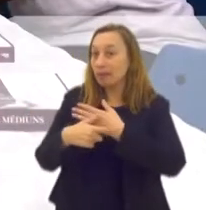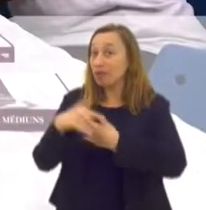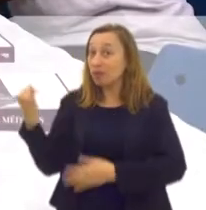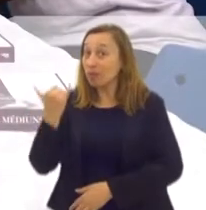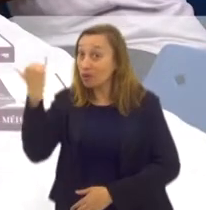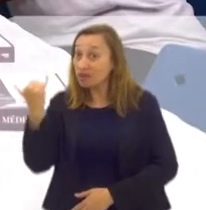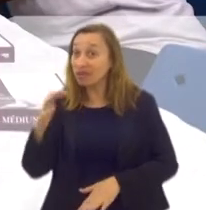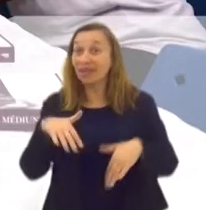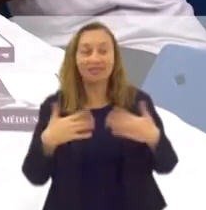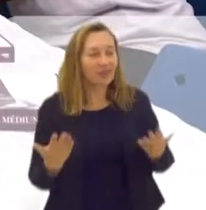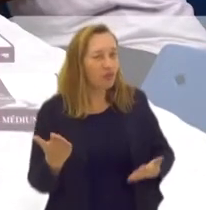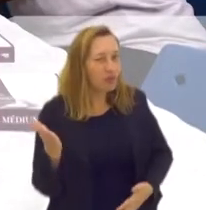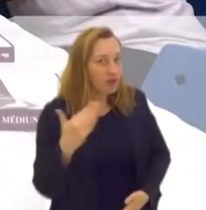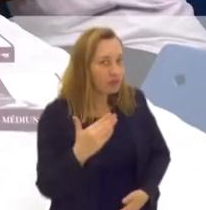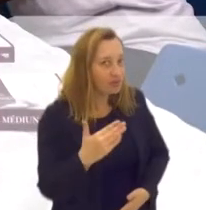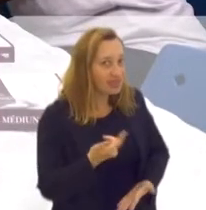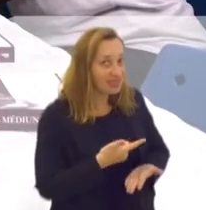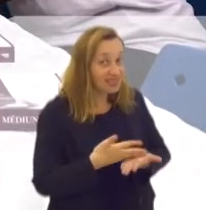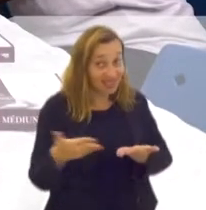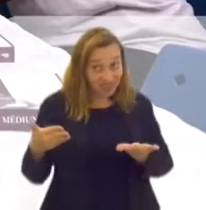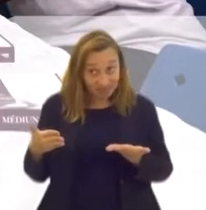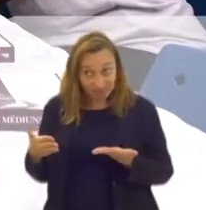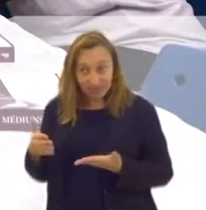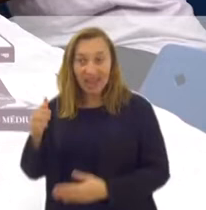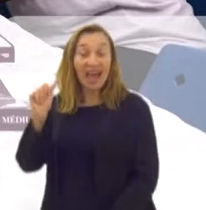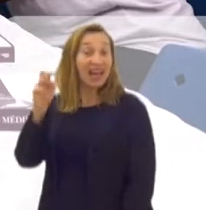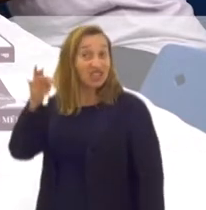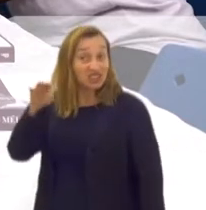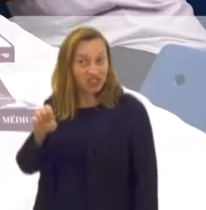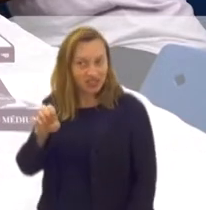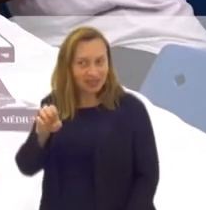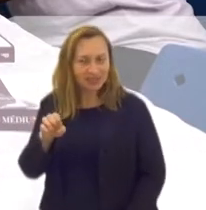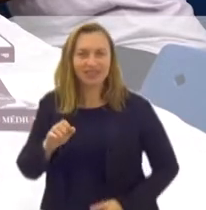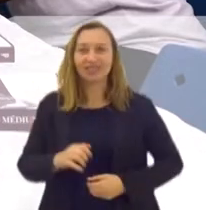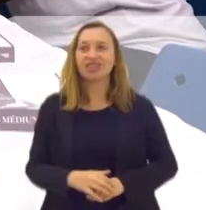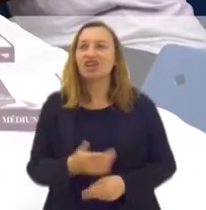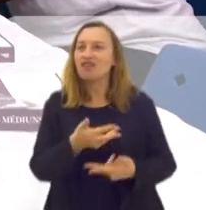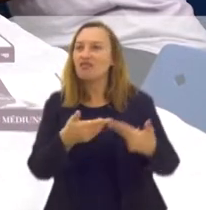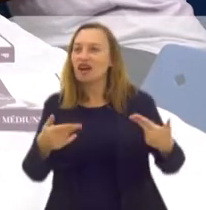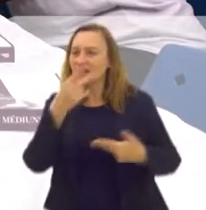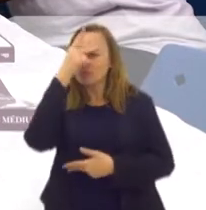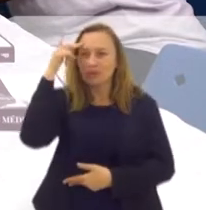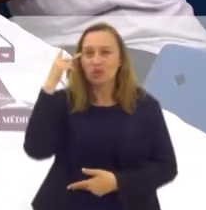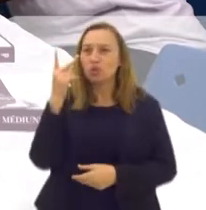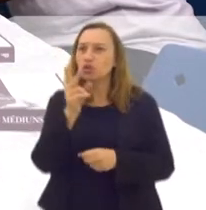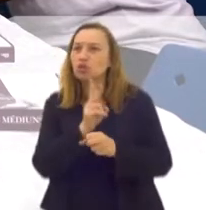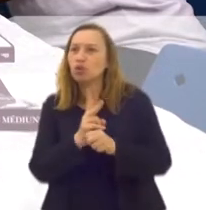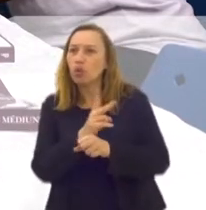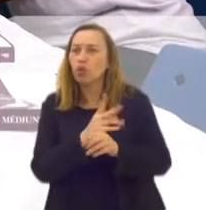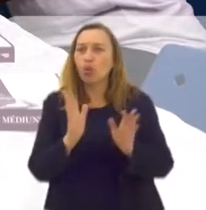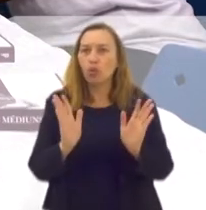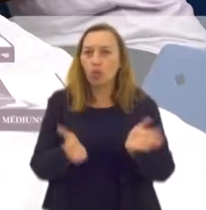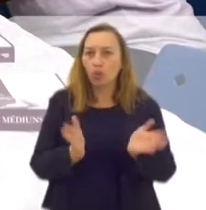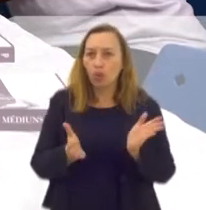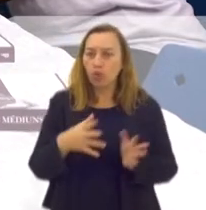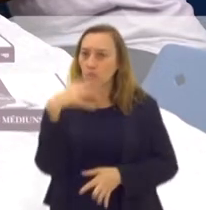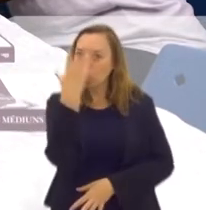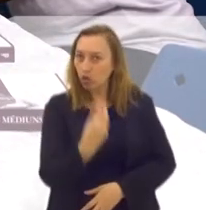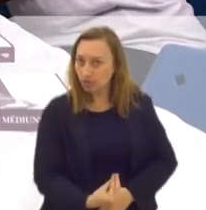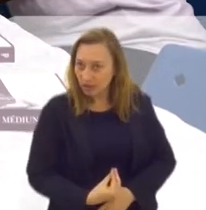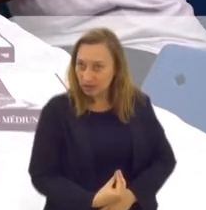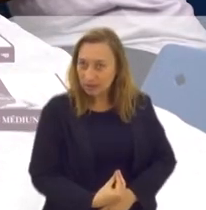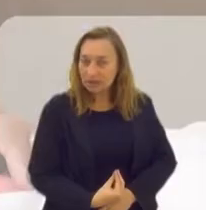nisso. Então vamos lá. Alexandre, a maioria das pessoas que procuram hoje